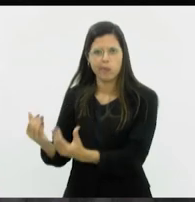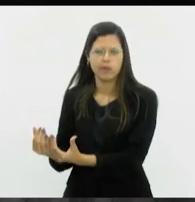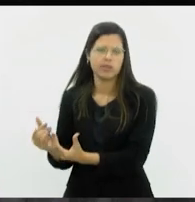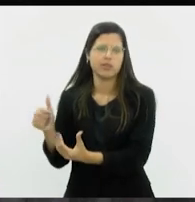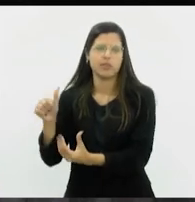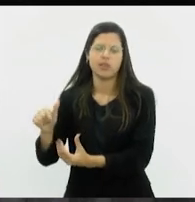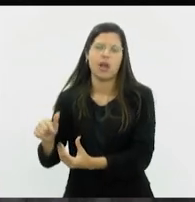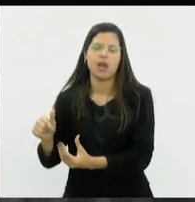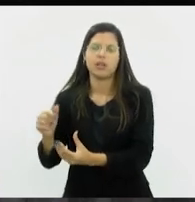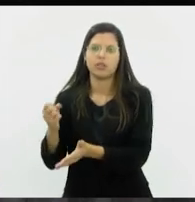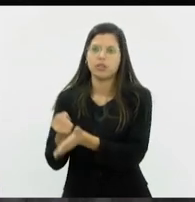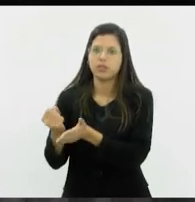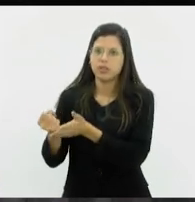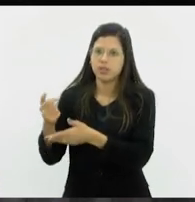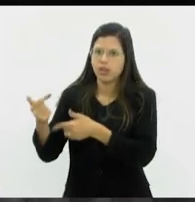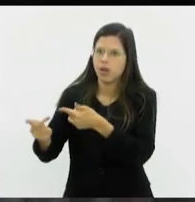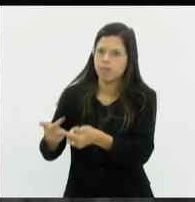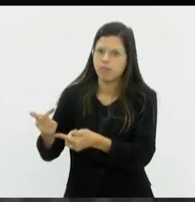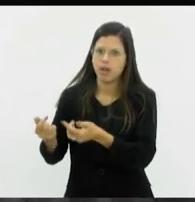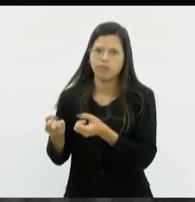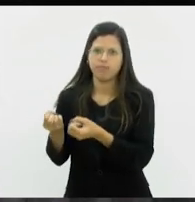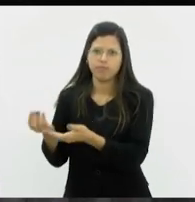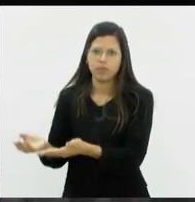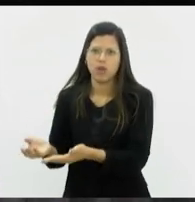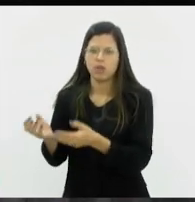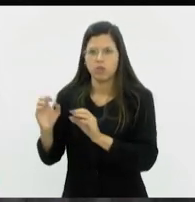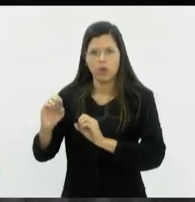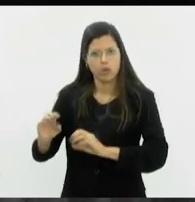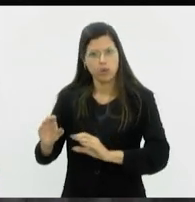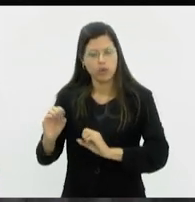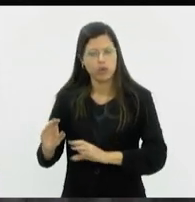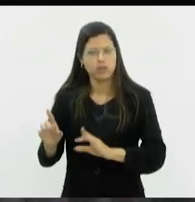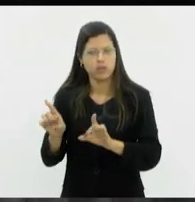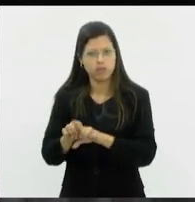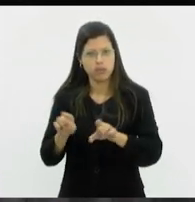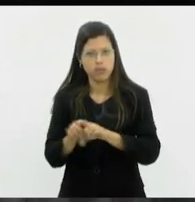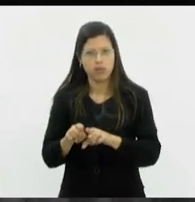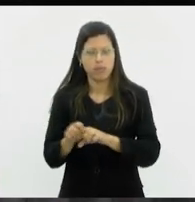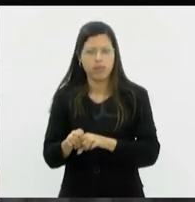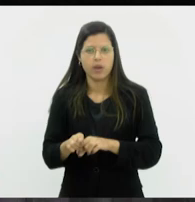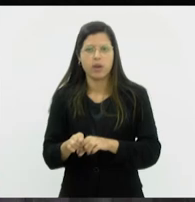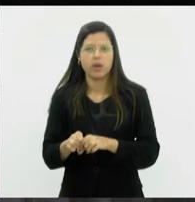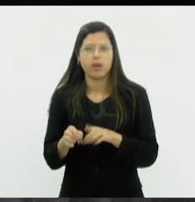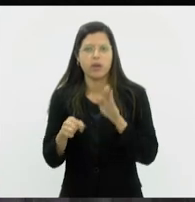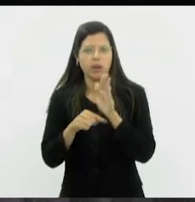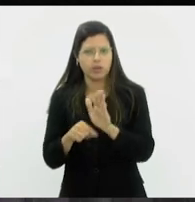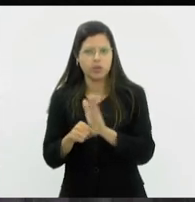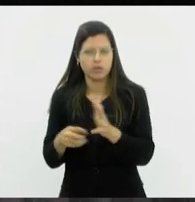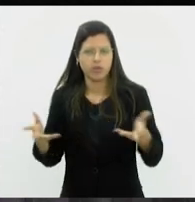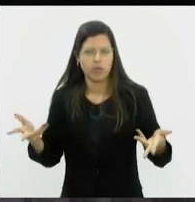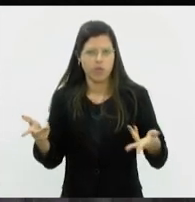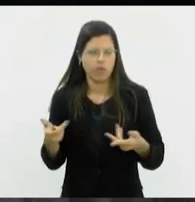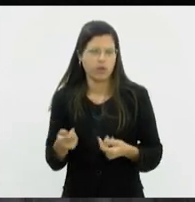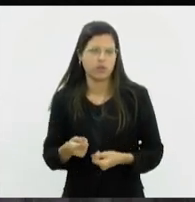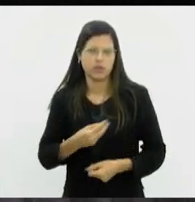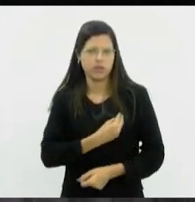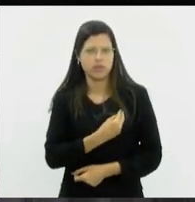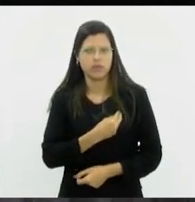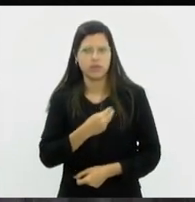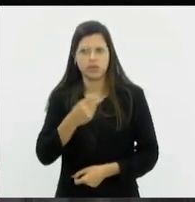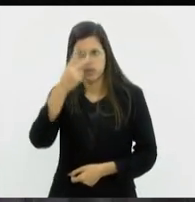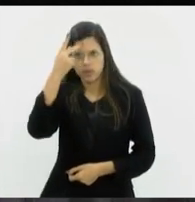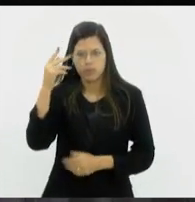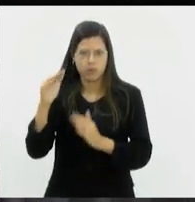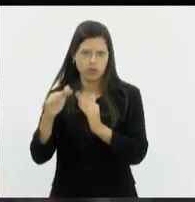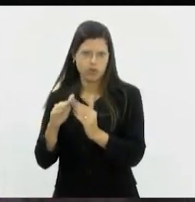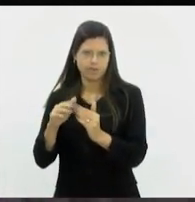emprego, fomentando a educação e contribuindo para a qualidade de vida dos moradores.